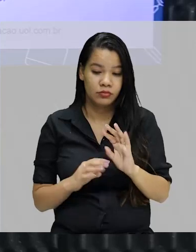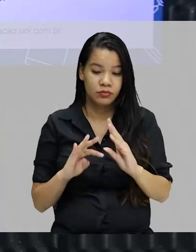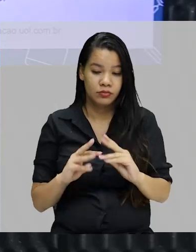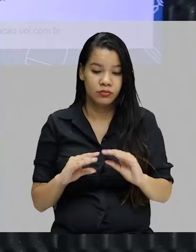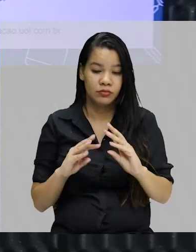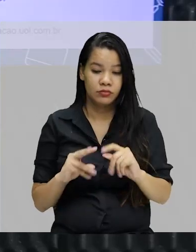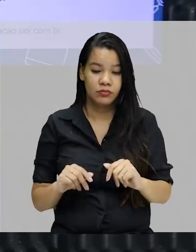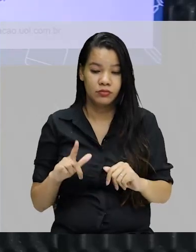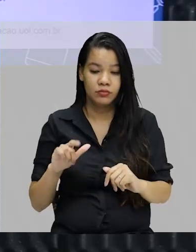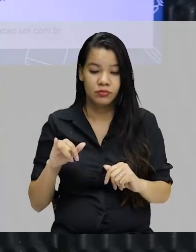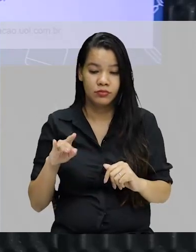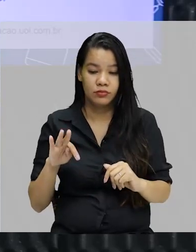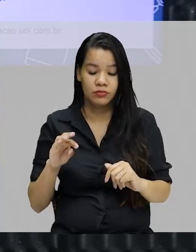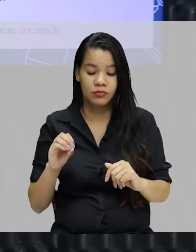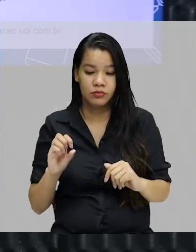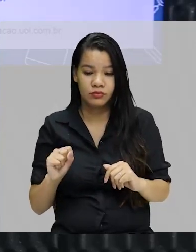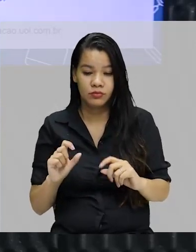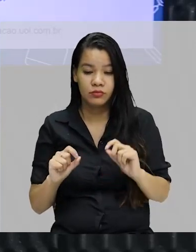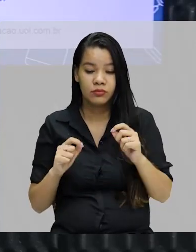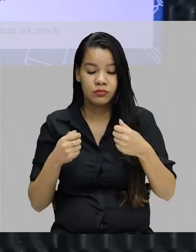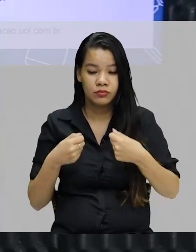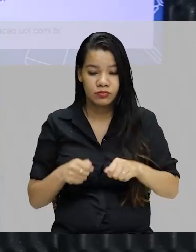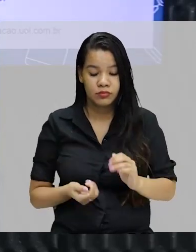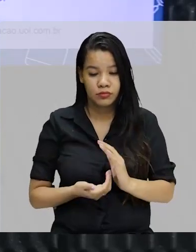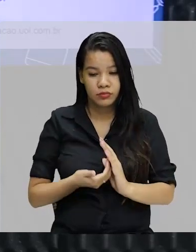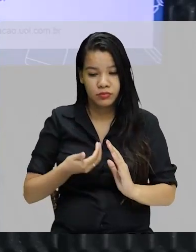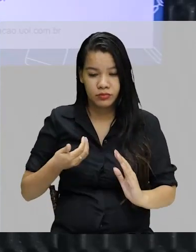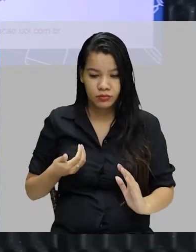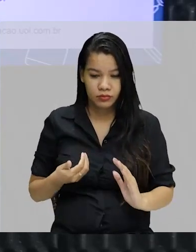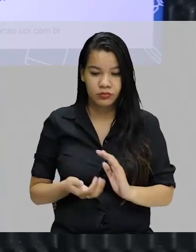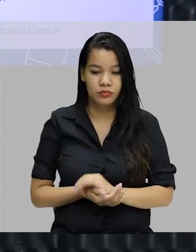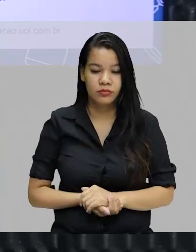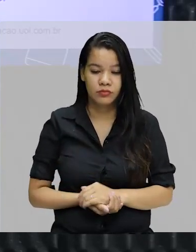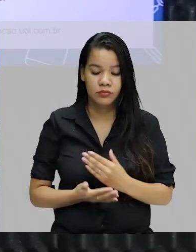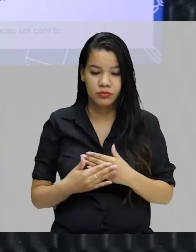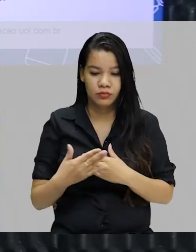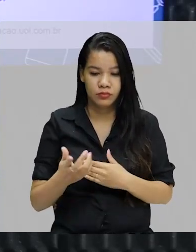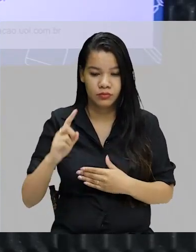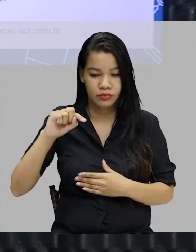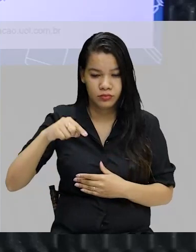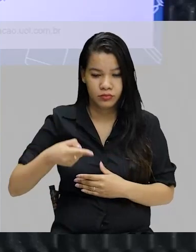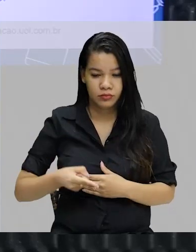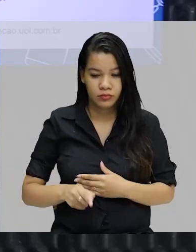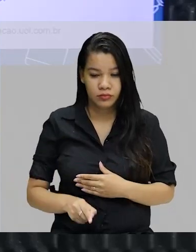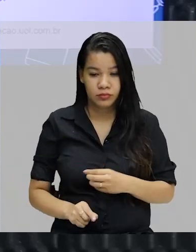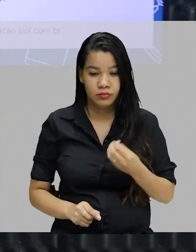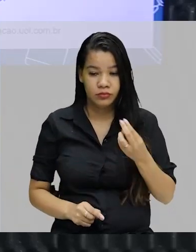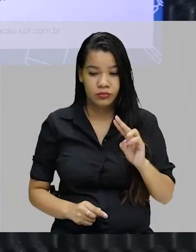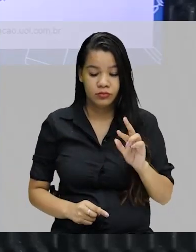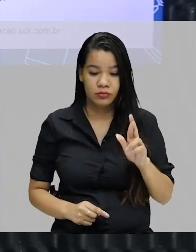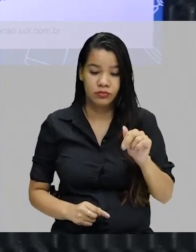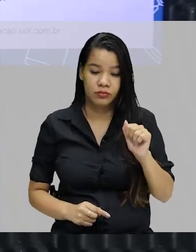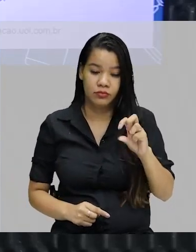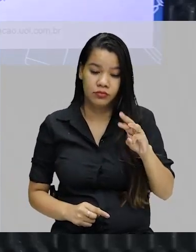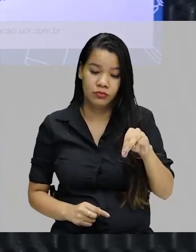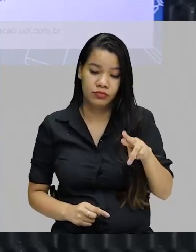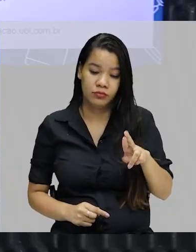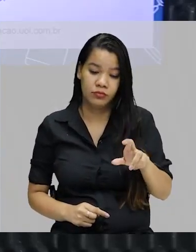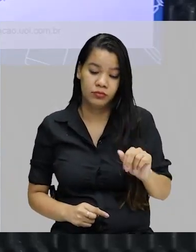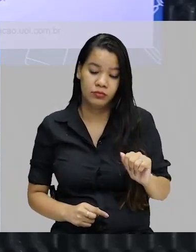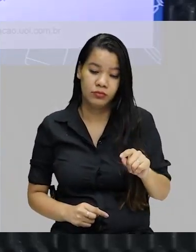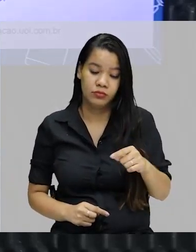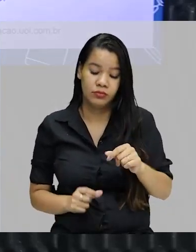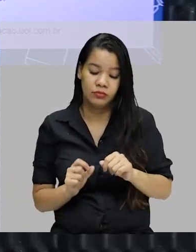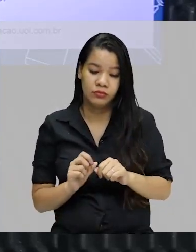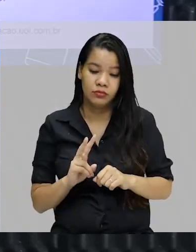aspecto leitoso, certo? Que pode ser extraído do caule por meio de uma incisão ou ranhura. Então você vai fazer